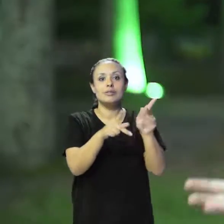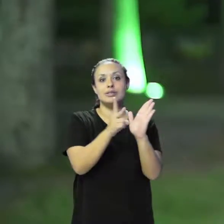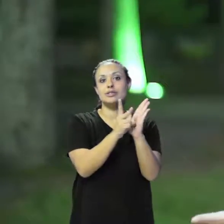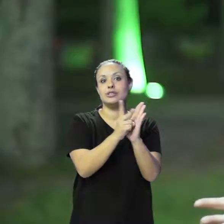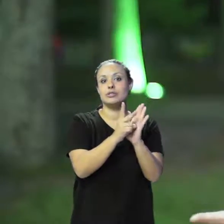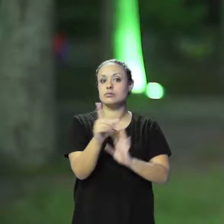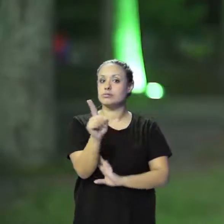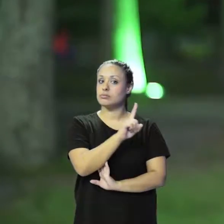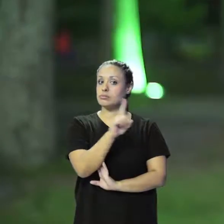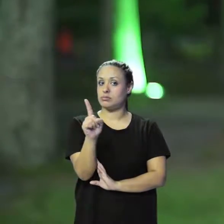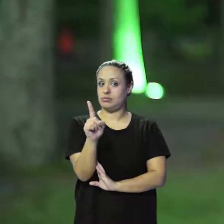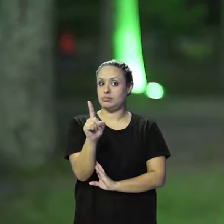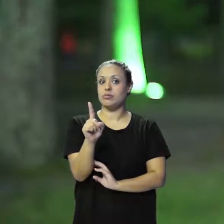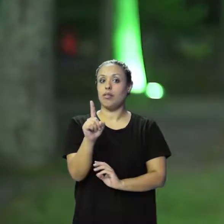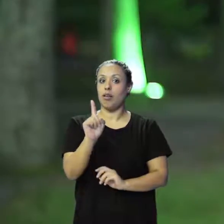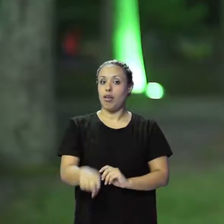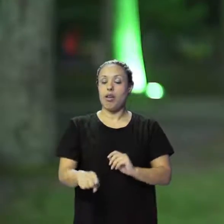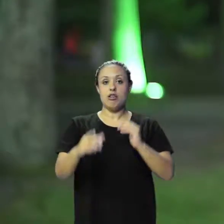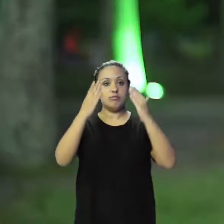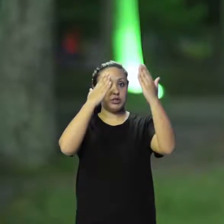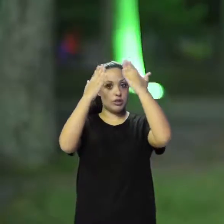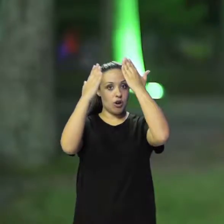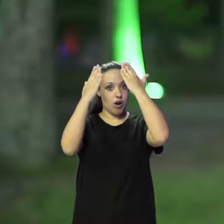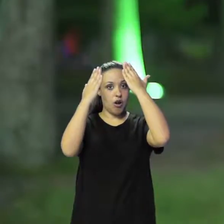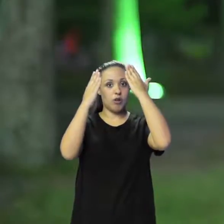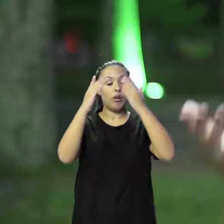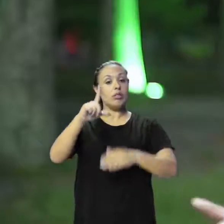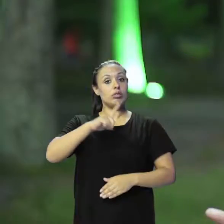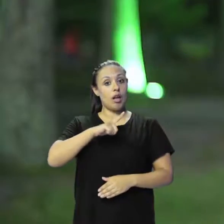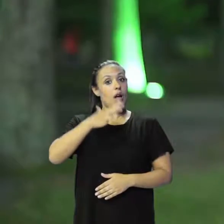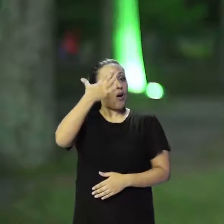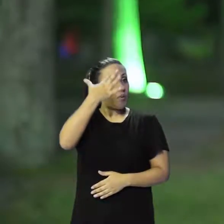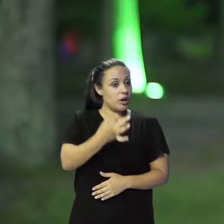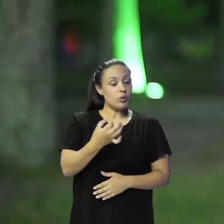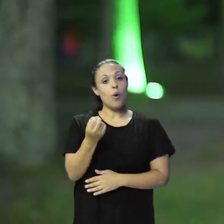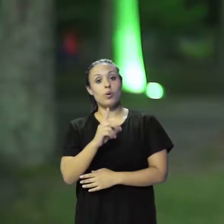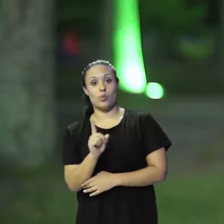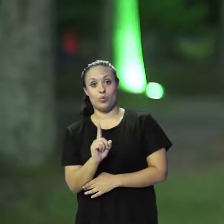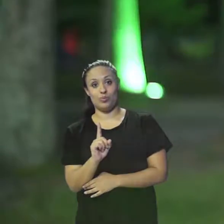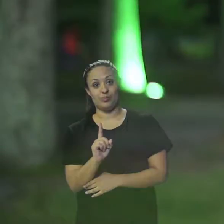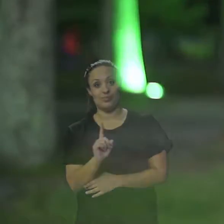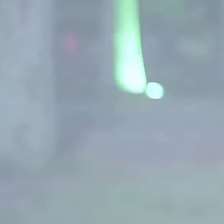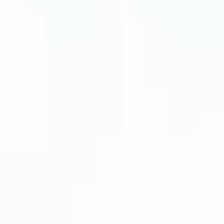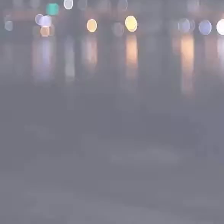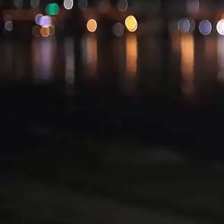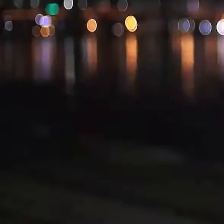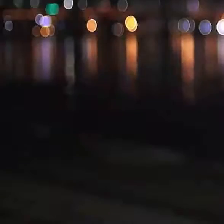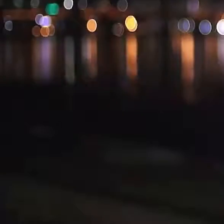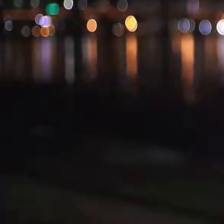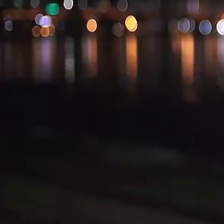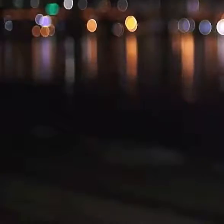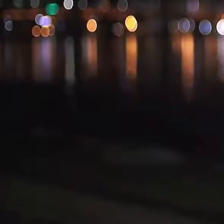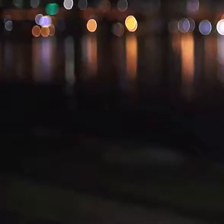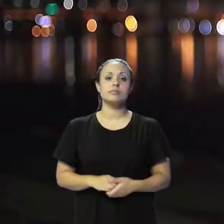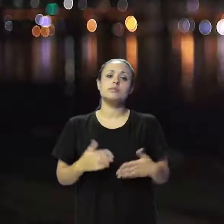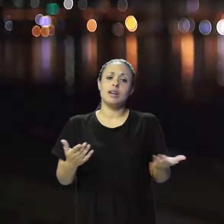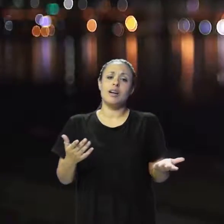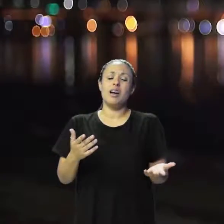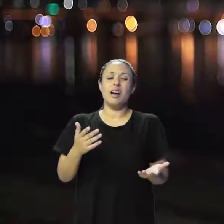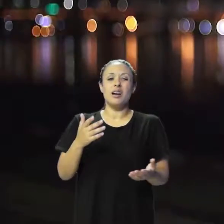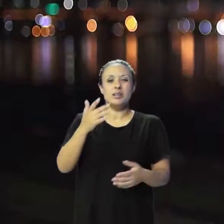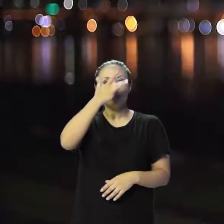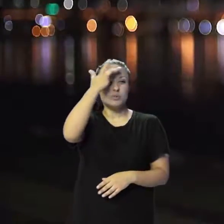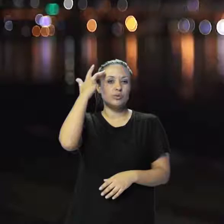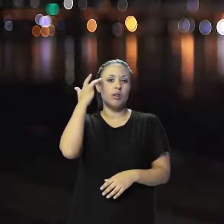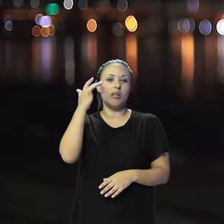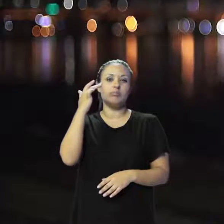existe psicólogos que trabalham e que têm uma compreensão ou não sobre a questão. Na verdade existe bastante essa questão